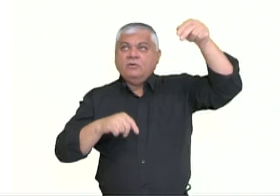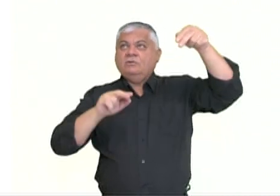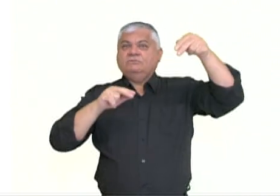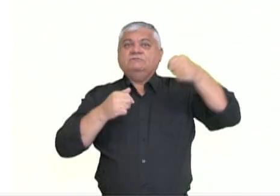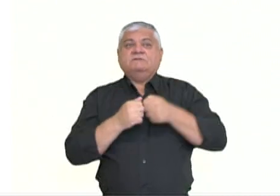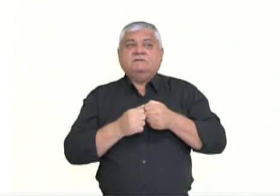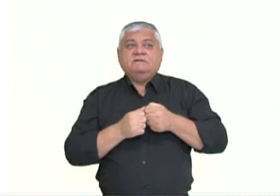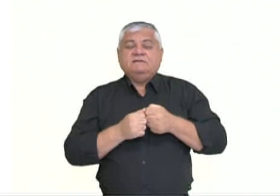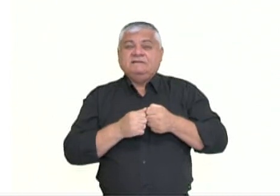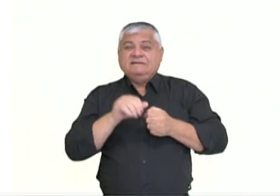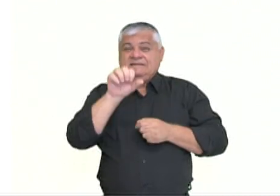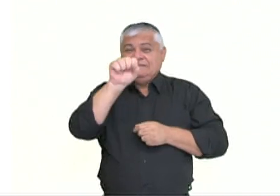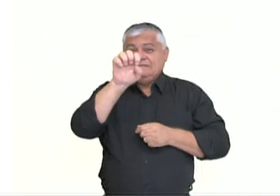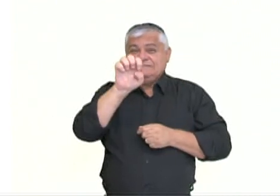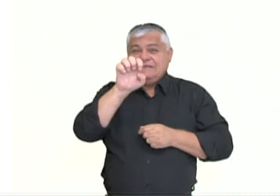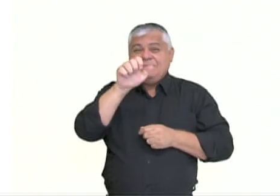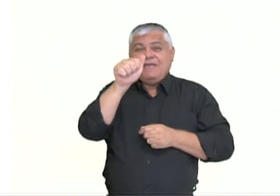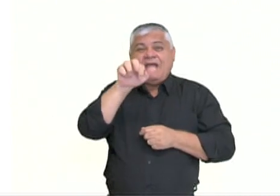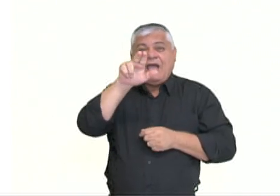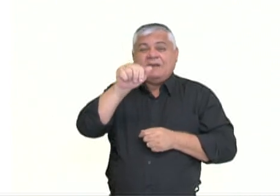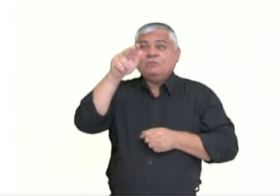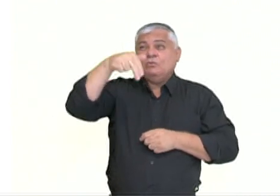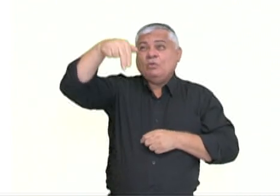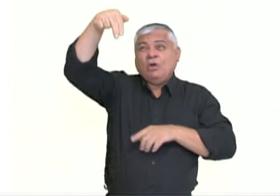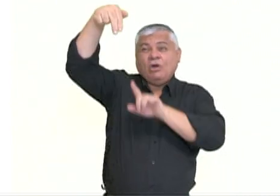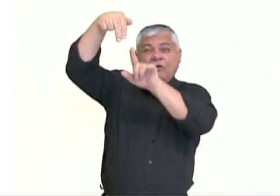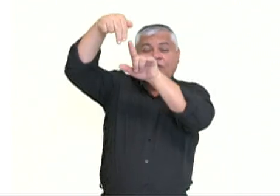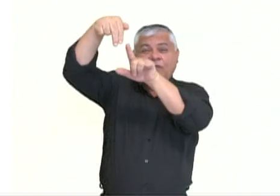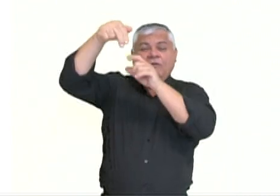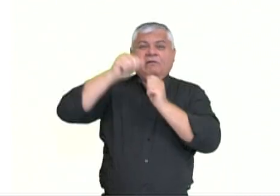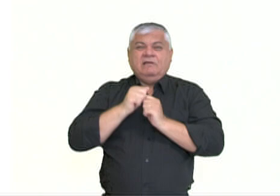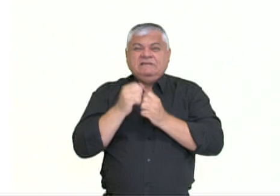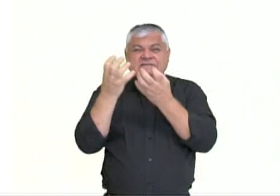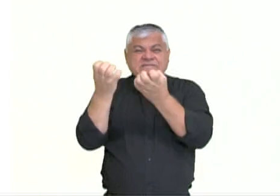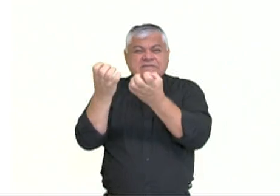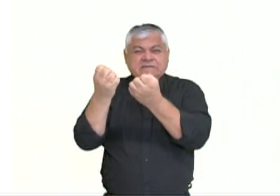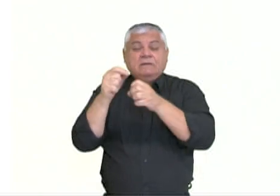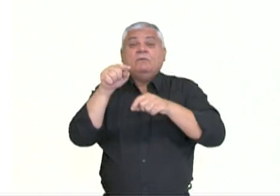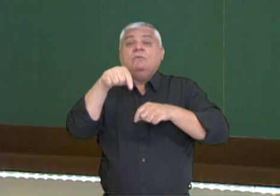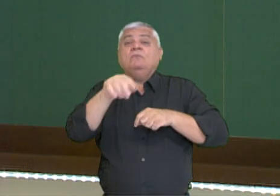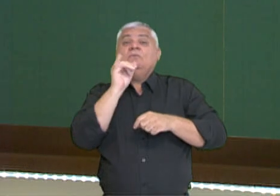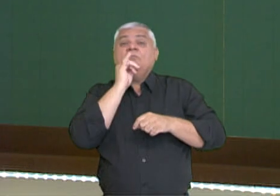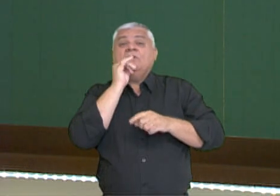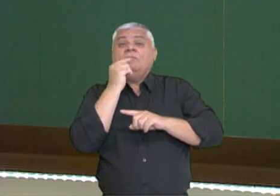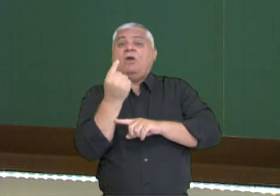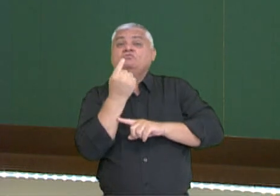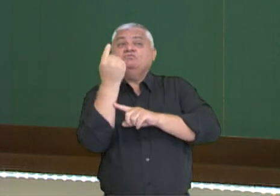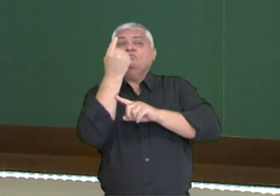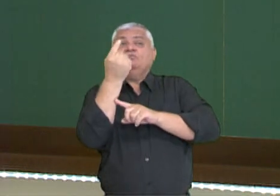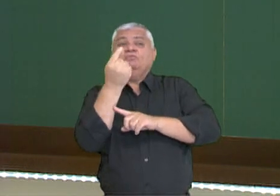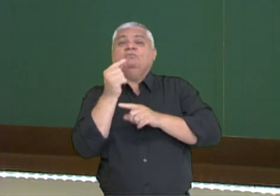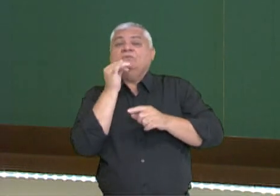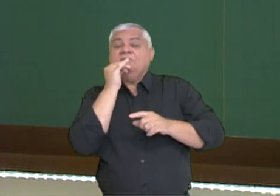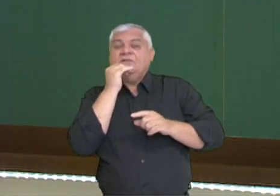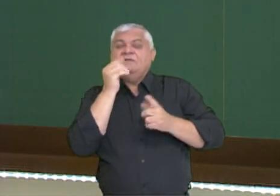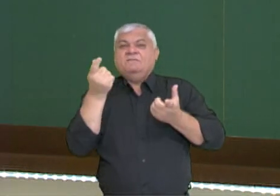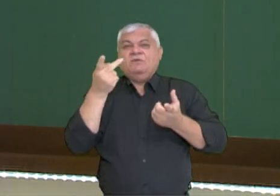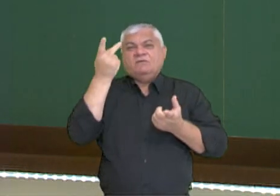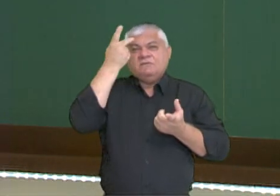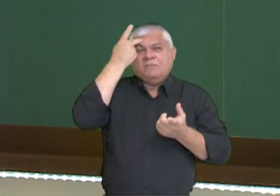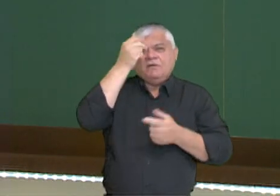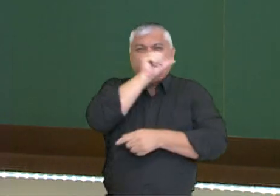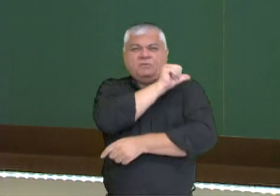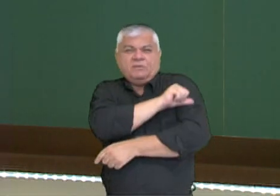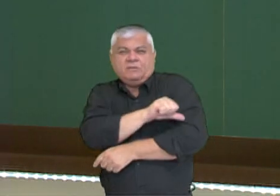clima semiárido aqui numa porção da região nordeste, o clima tropical de altitude em regiões mais elevadas aqui da